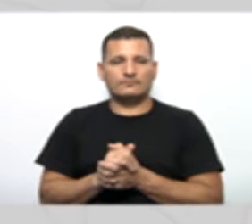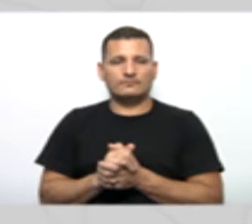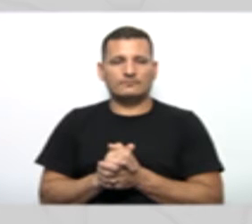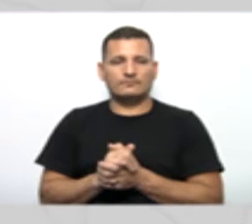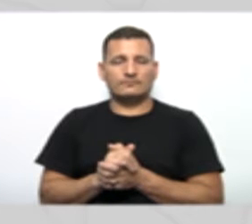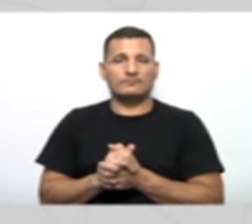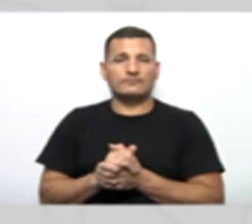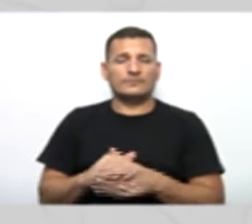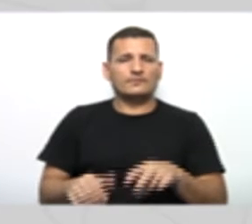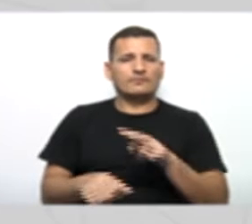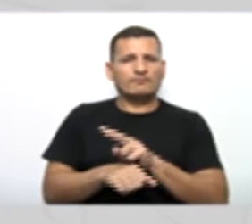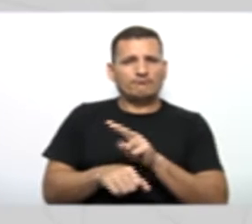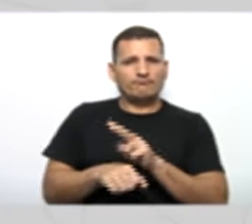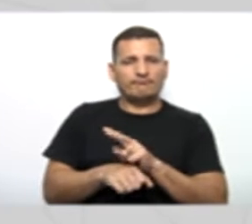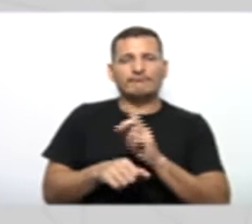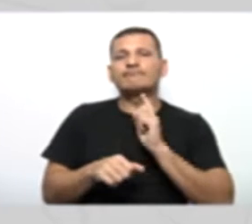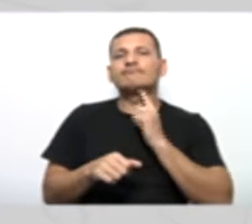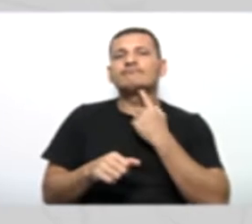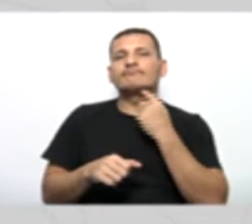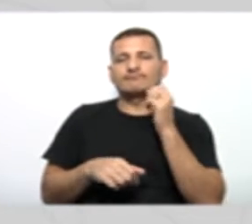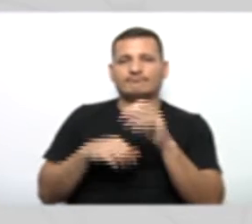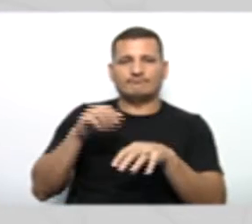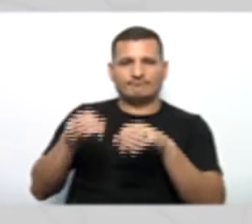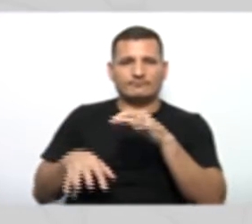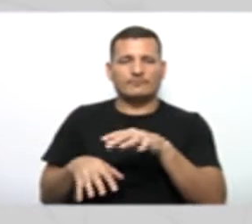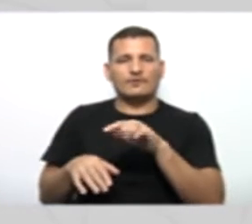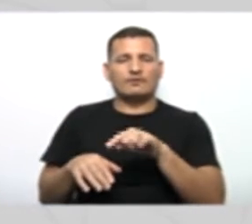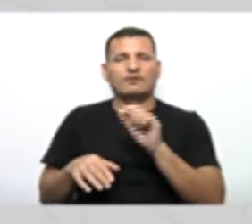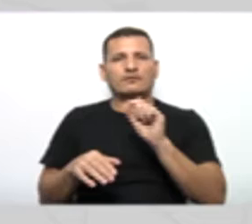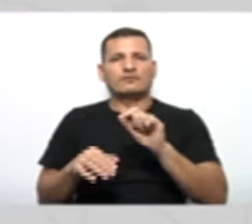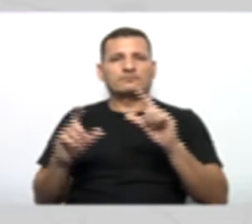A prevenção da poluição pode ser vista como uma ação